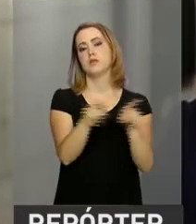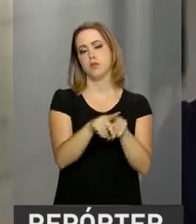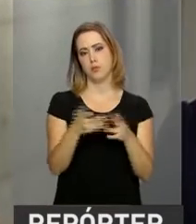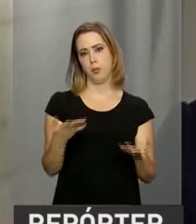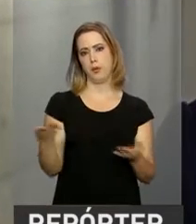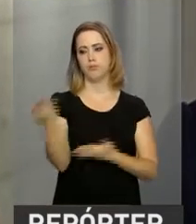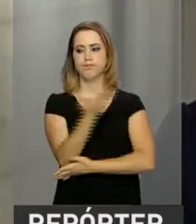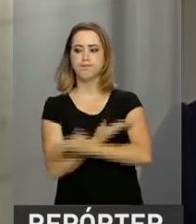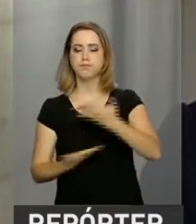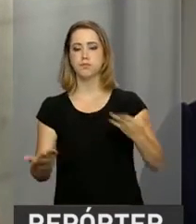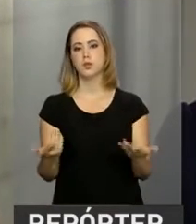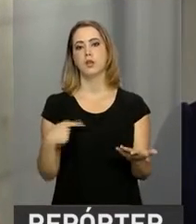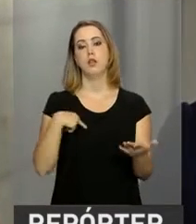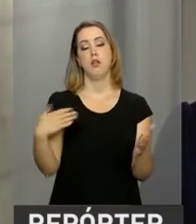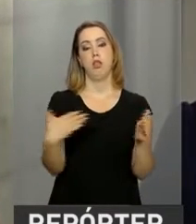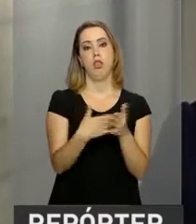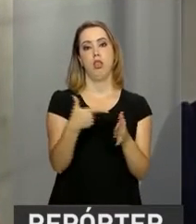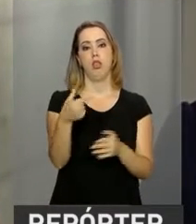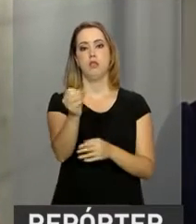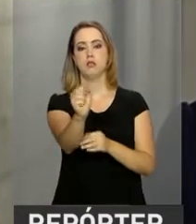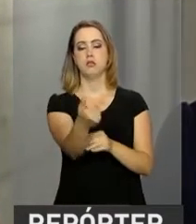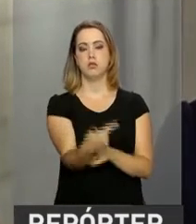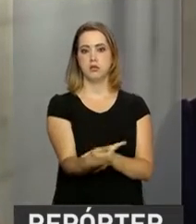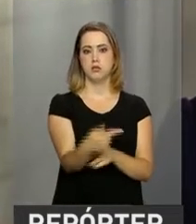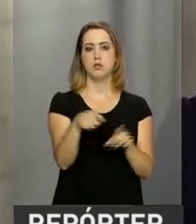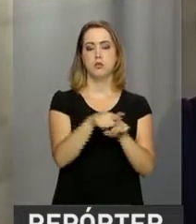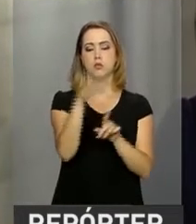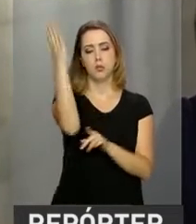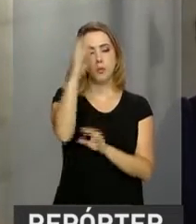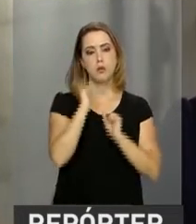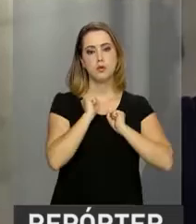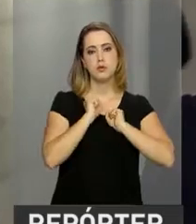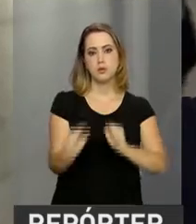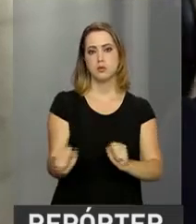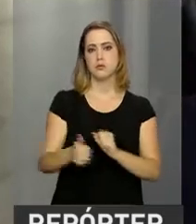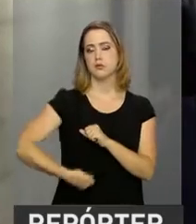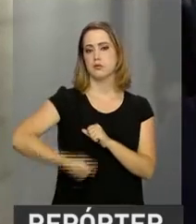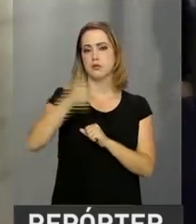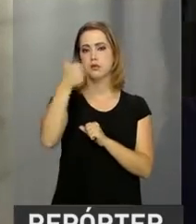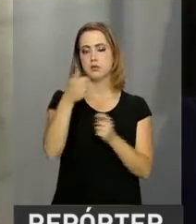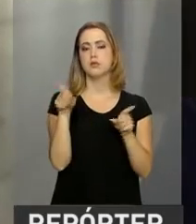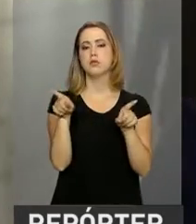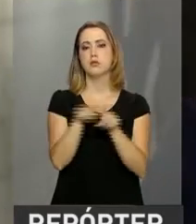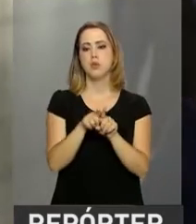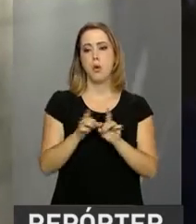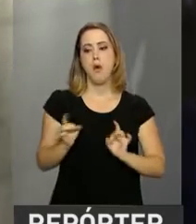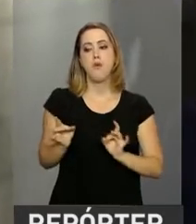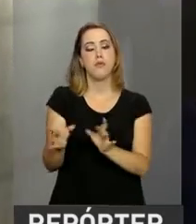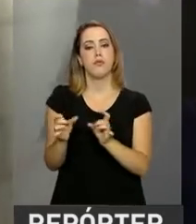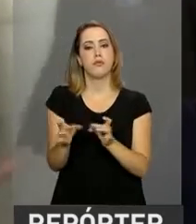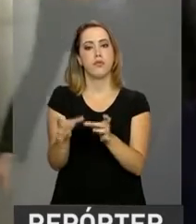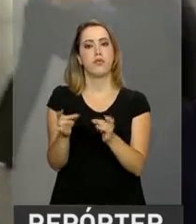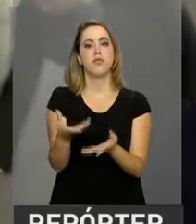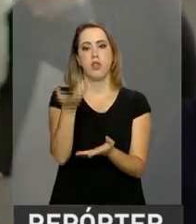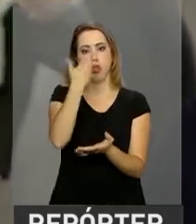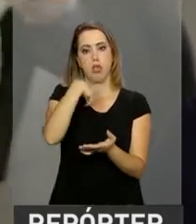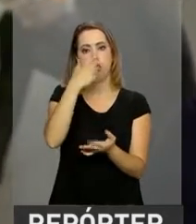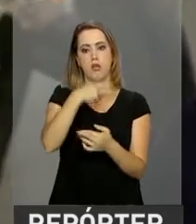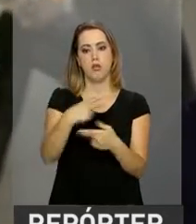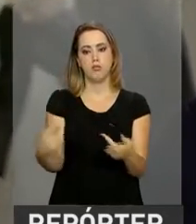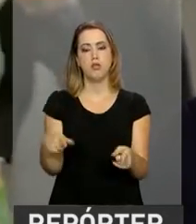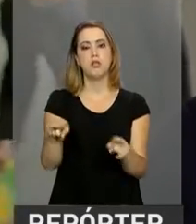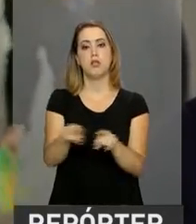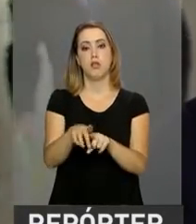e até meados de 2017, o Brasil já tenha condições não só de aumentar a sua parte de exportação da parte de frutas, mas também de